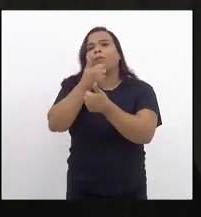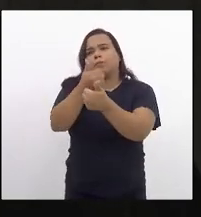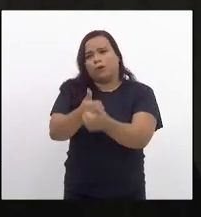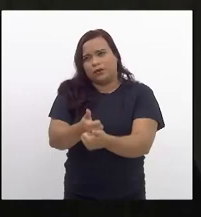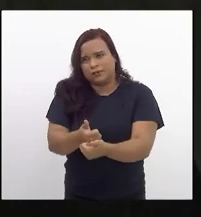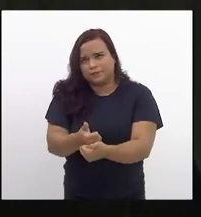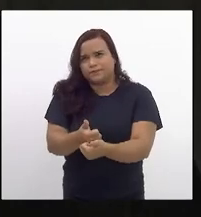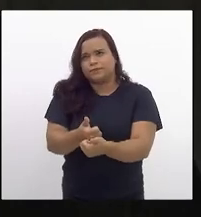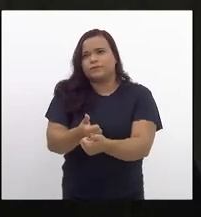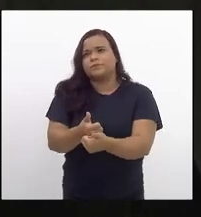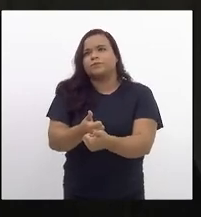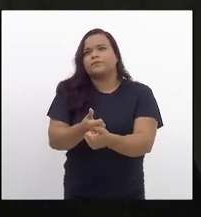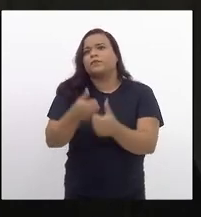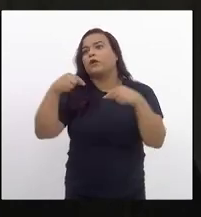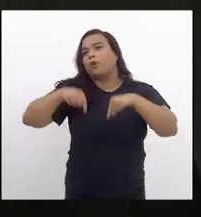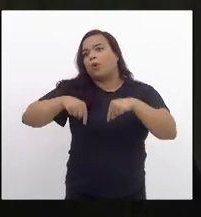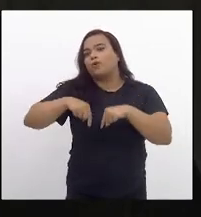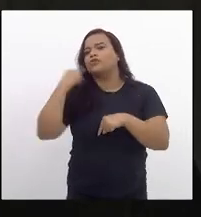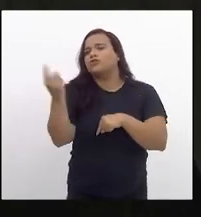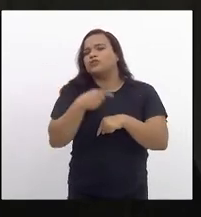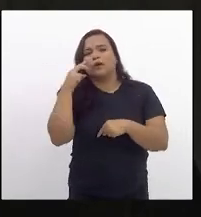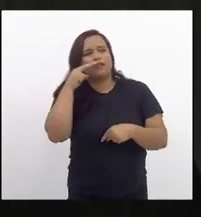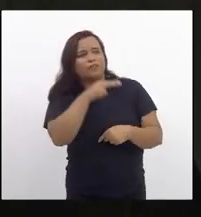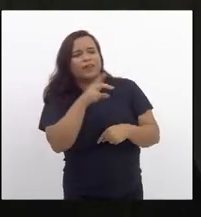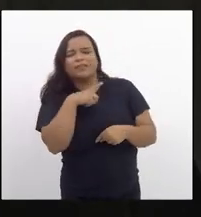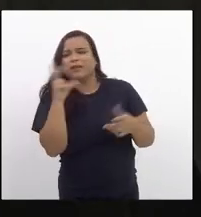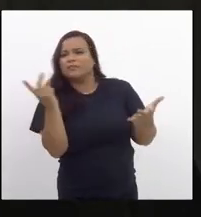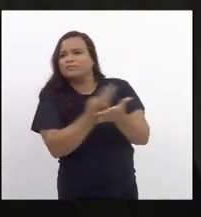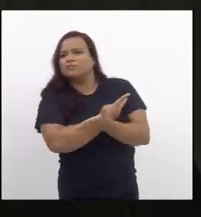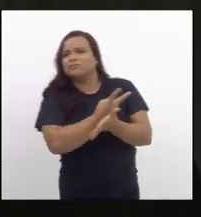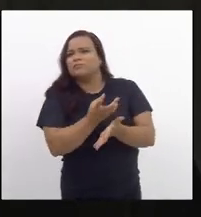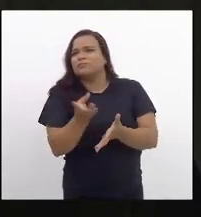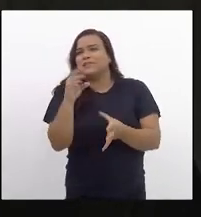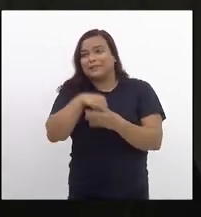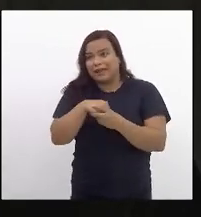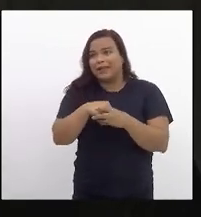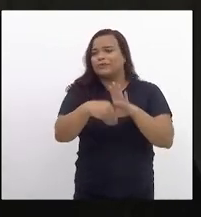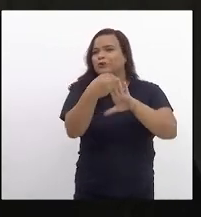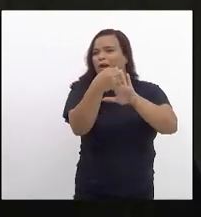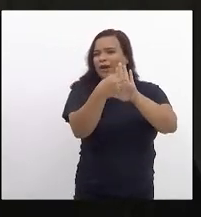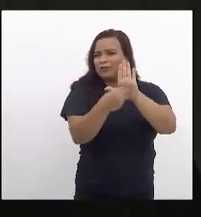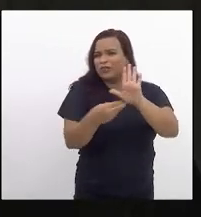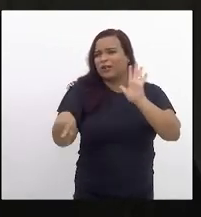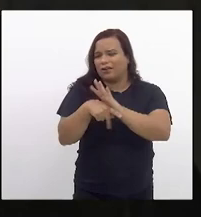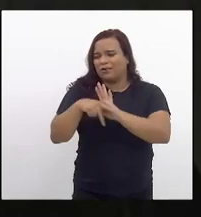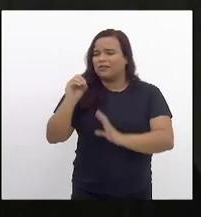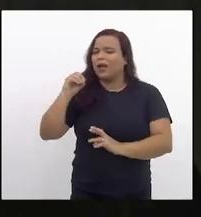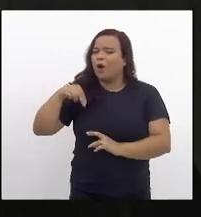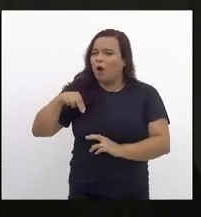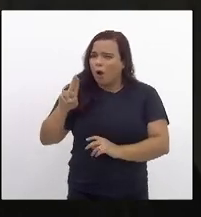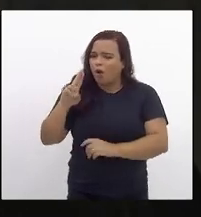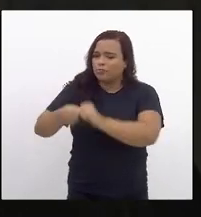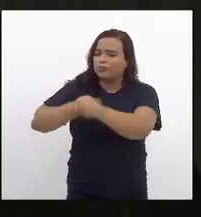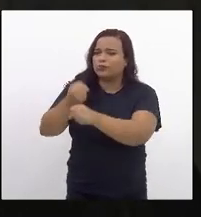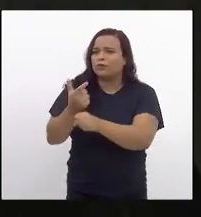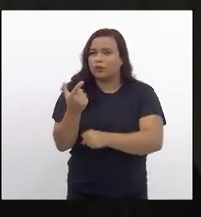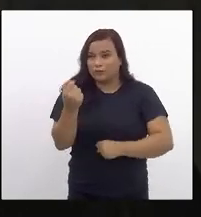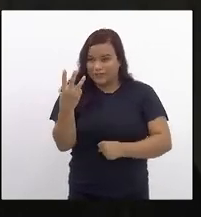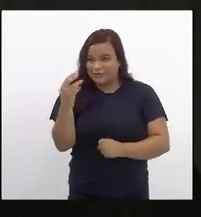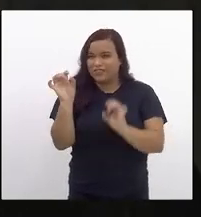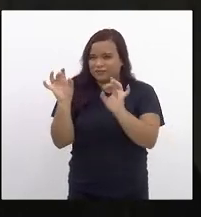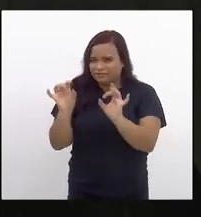não é o que hoje nós vemos acontecendo dentro da agenda da ONU 2030